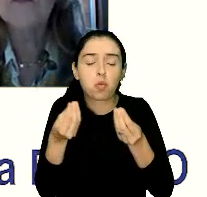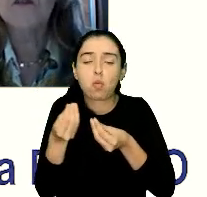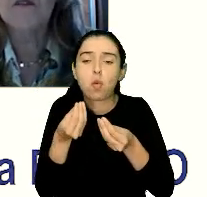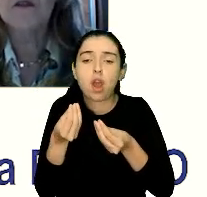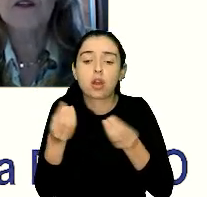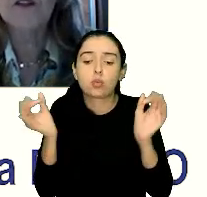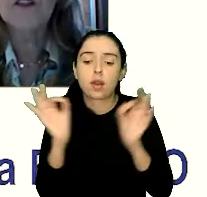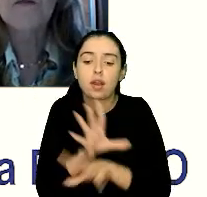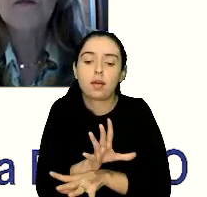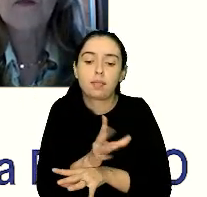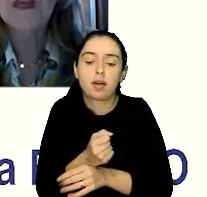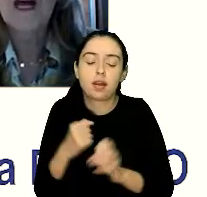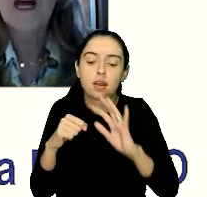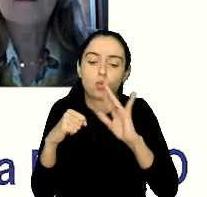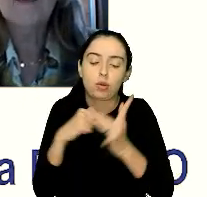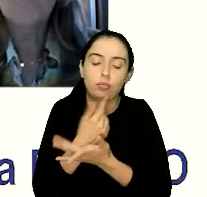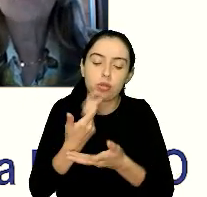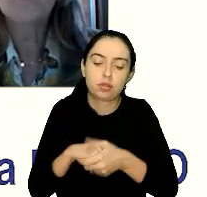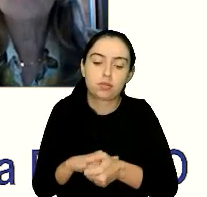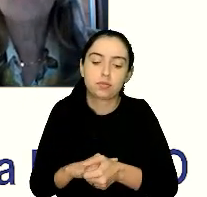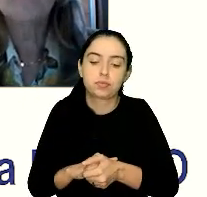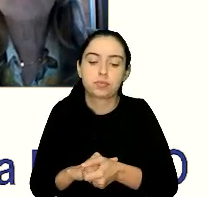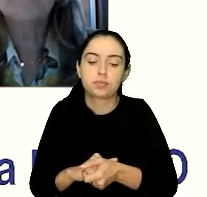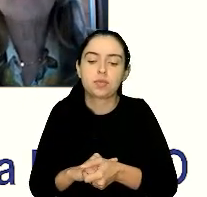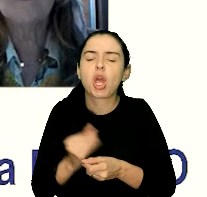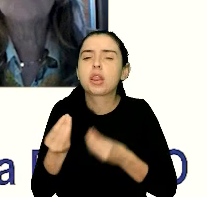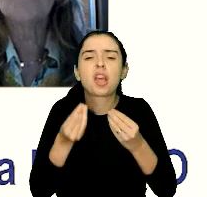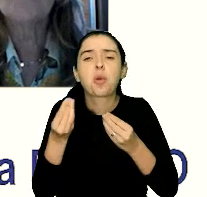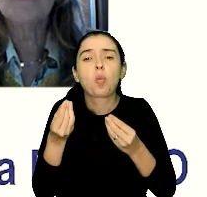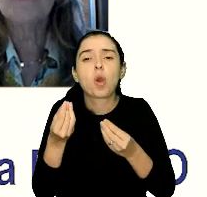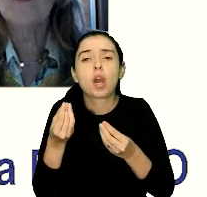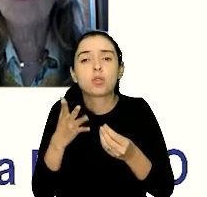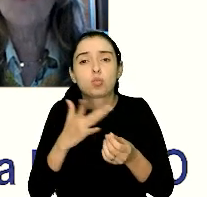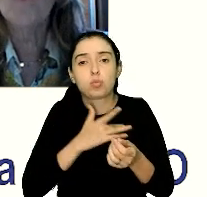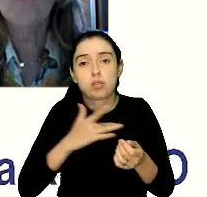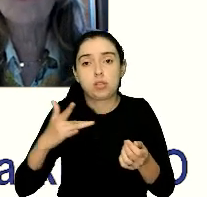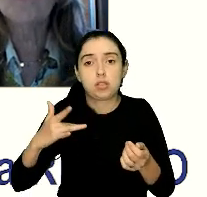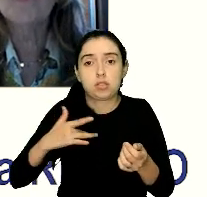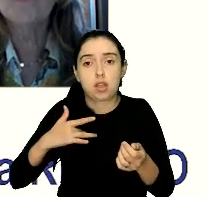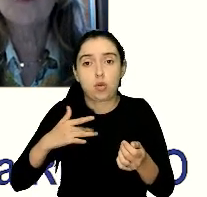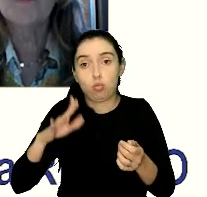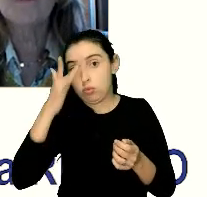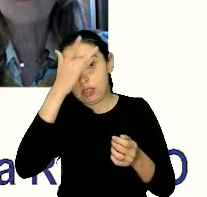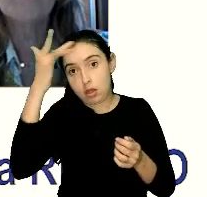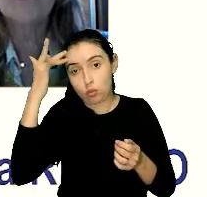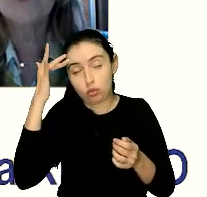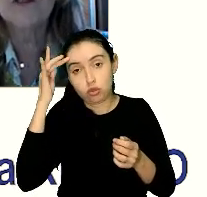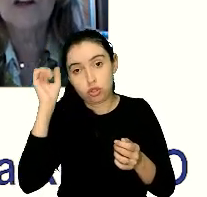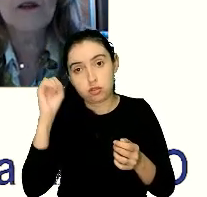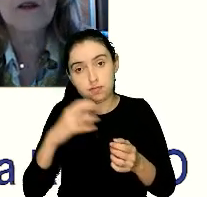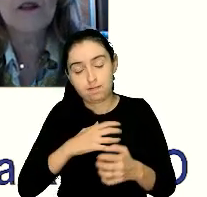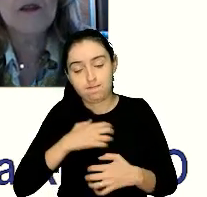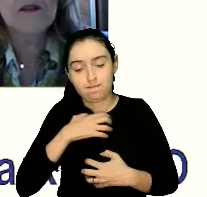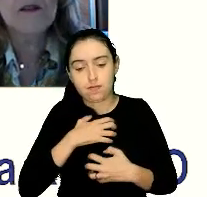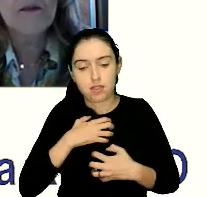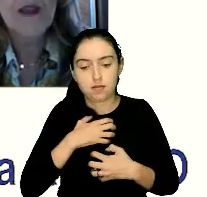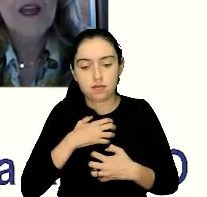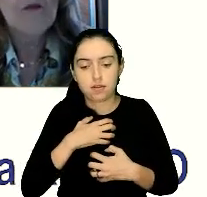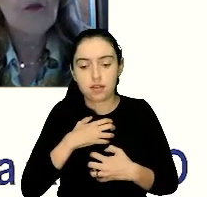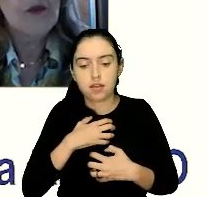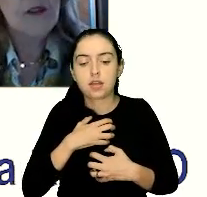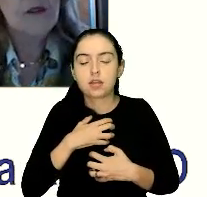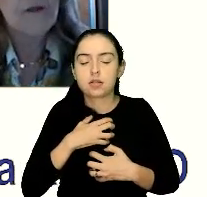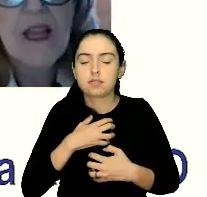terminar, efetivamente, até quando a nossa saúde mental ou emocional vai resistir à